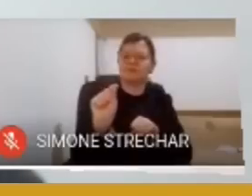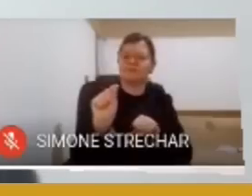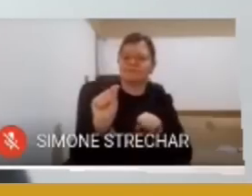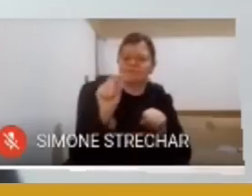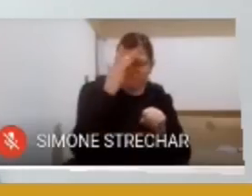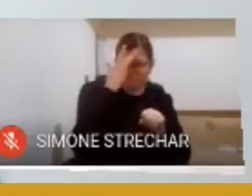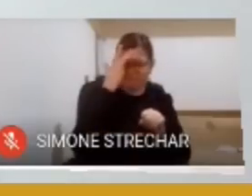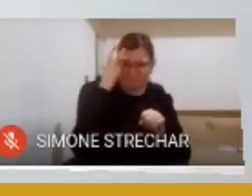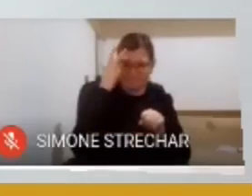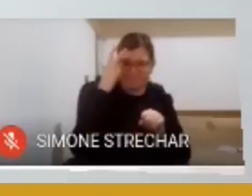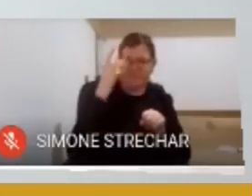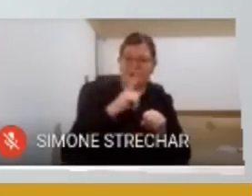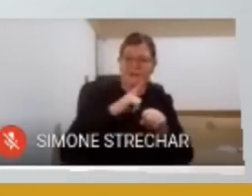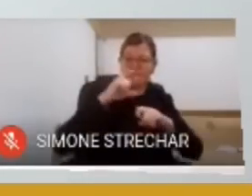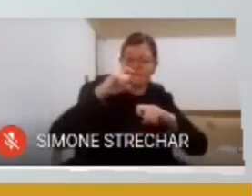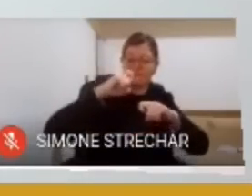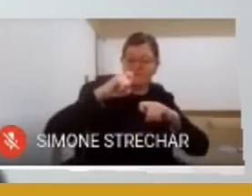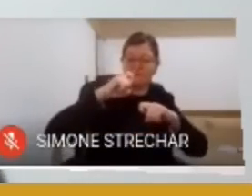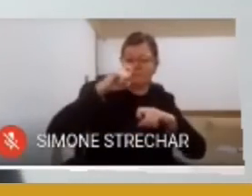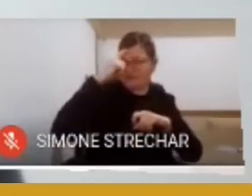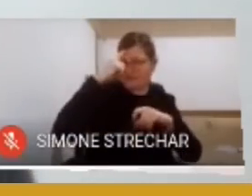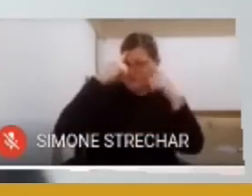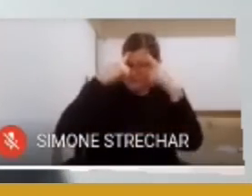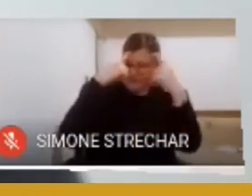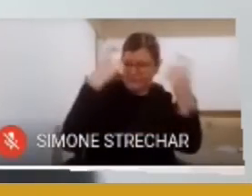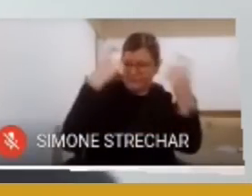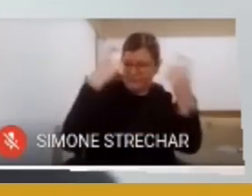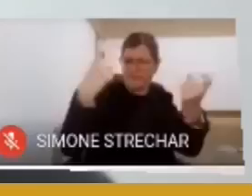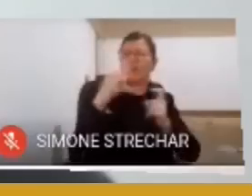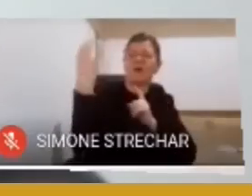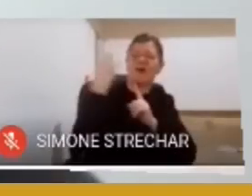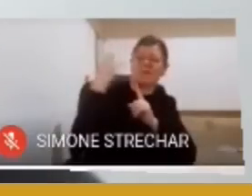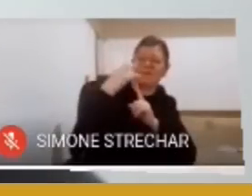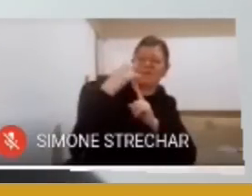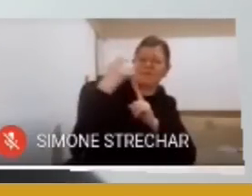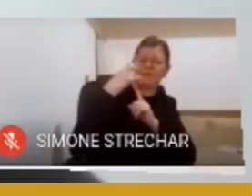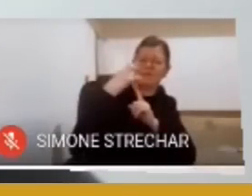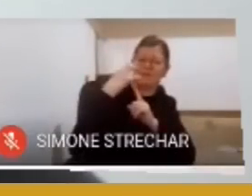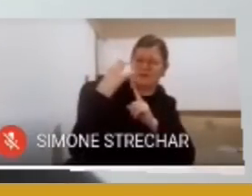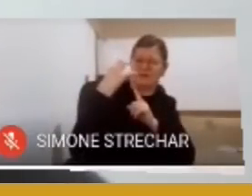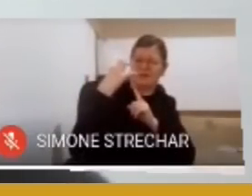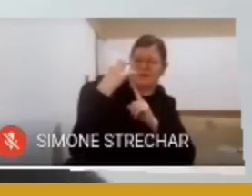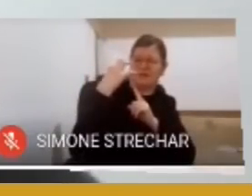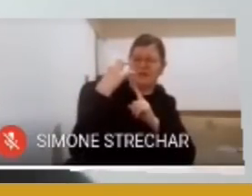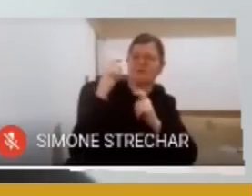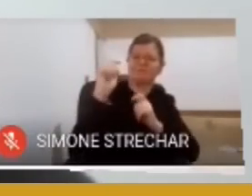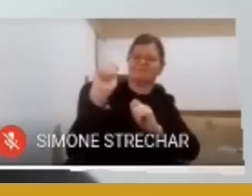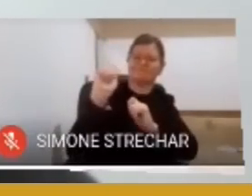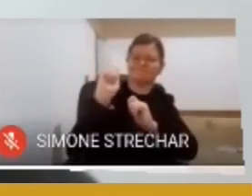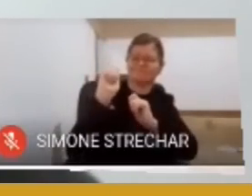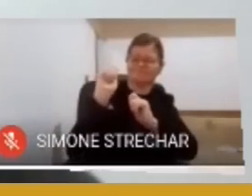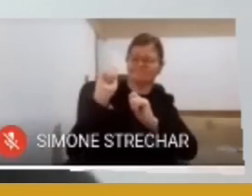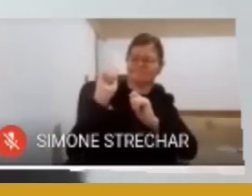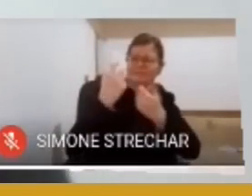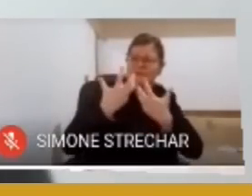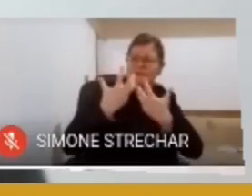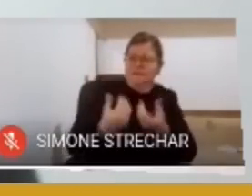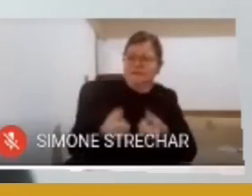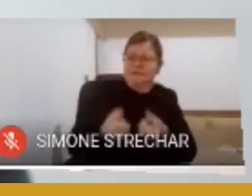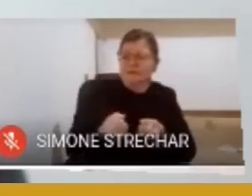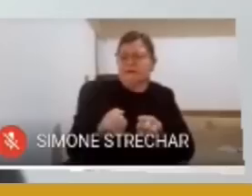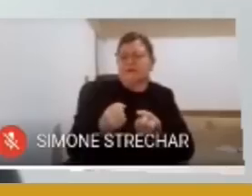ter conjunção carnal ou a praticar ou permitir que com ele se pratique outro ato libidinoso. Então nós temos que pensar